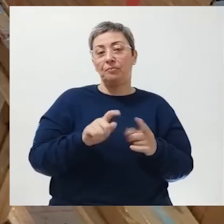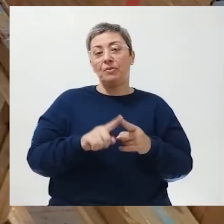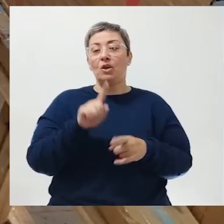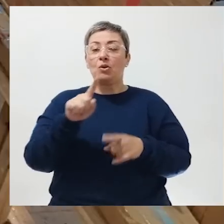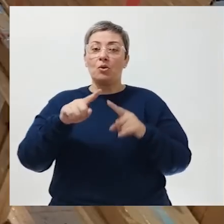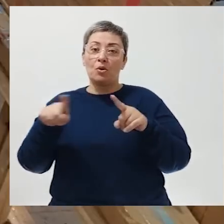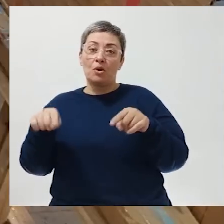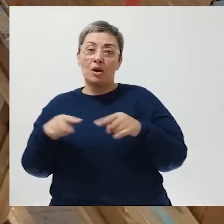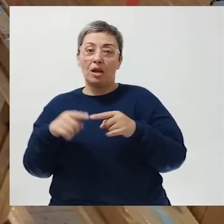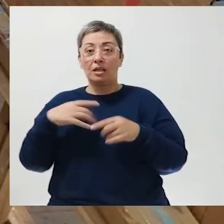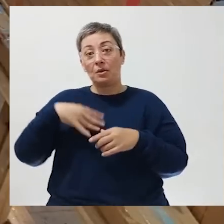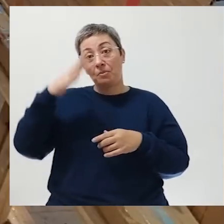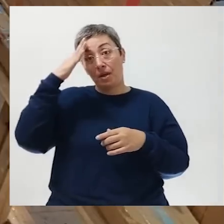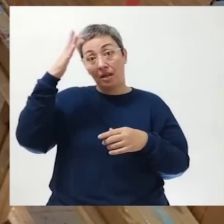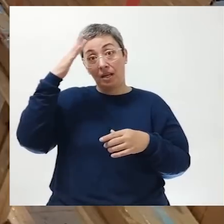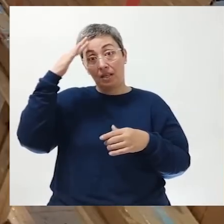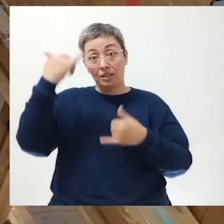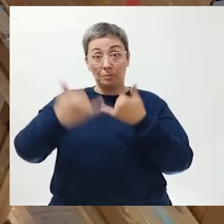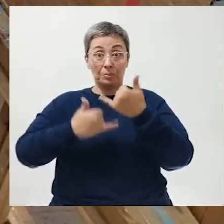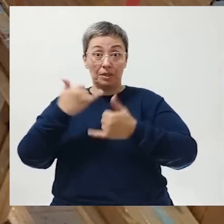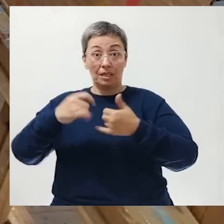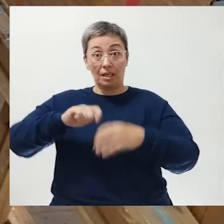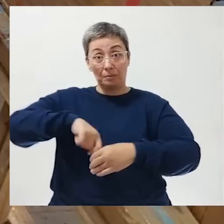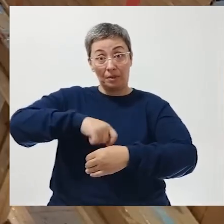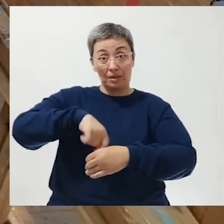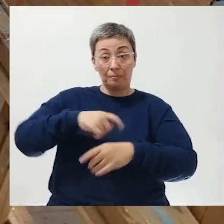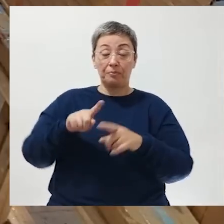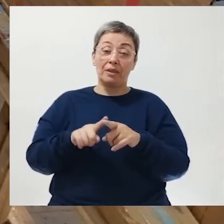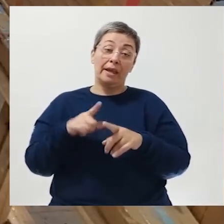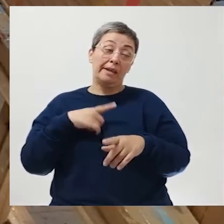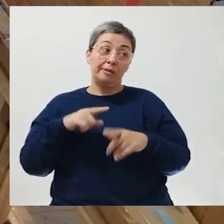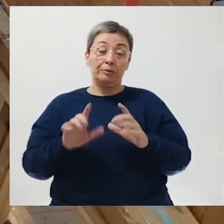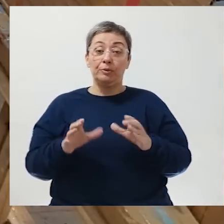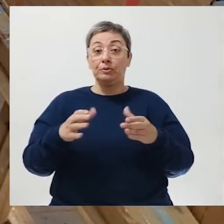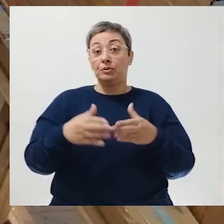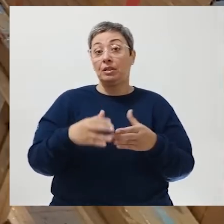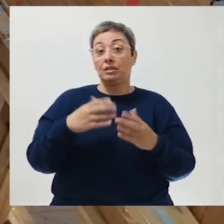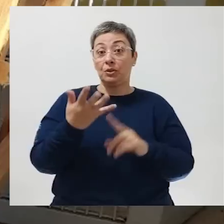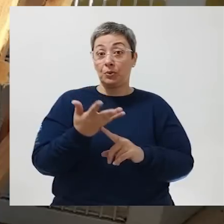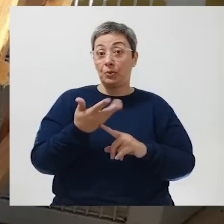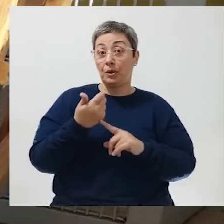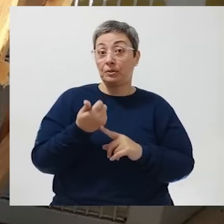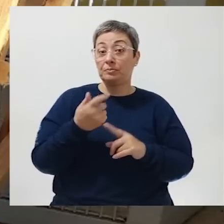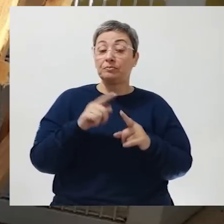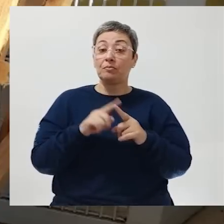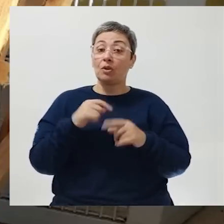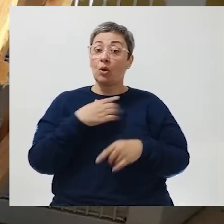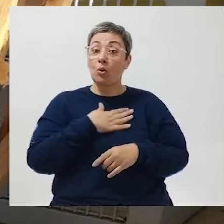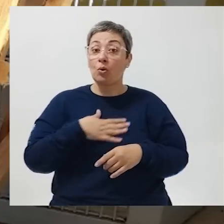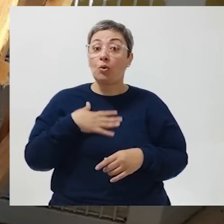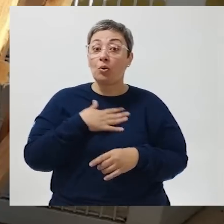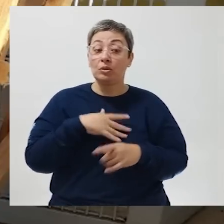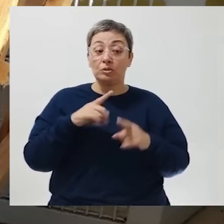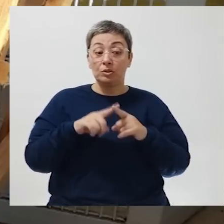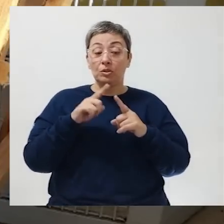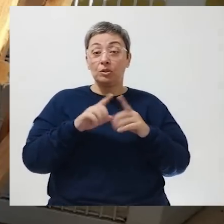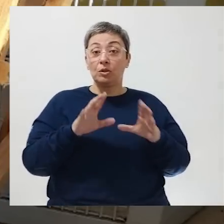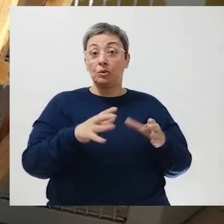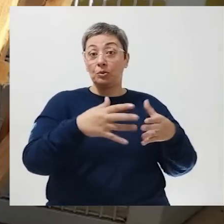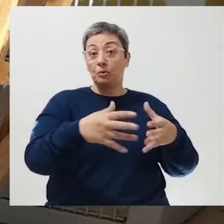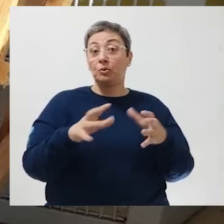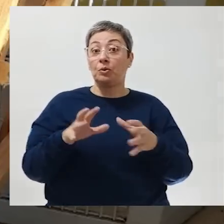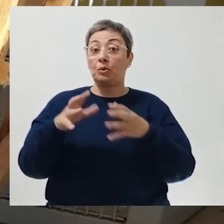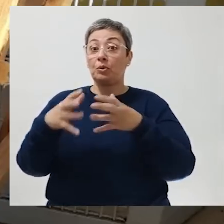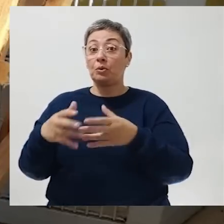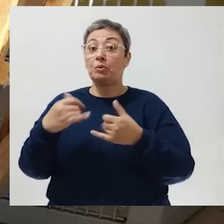tem um cantinho de faz de conta com bonecas e panelinhas, às vezes tem um cantinho de artes. Nós gostamos muito de montar os